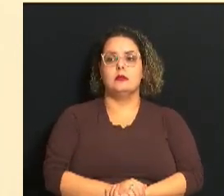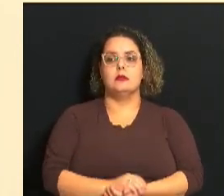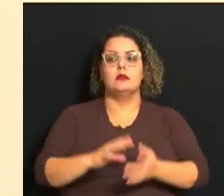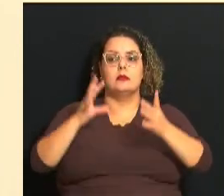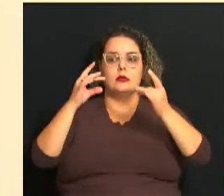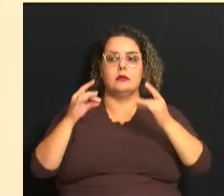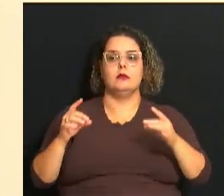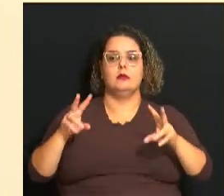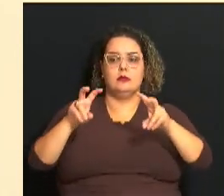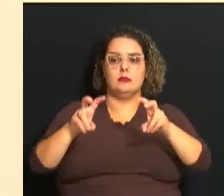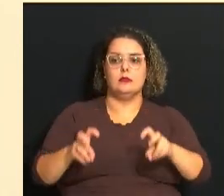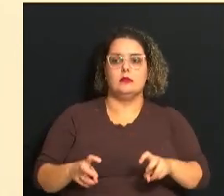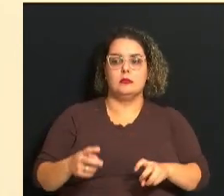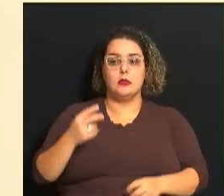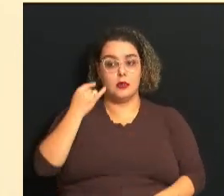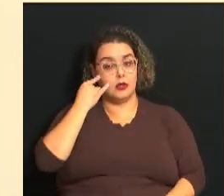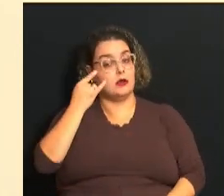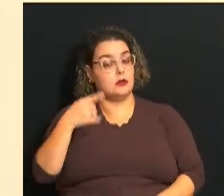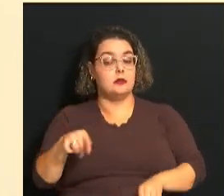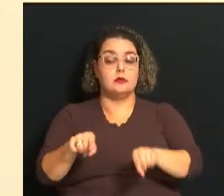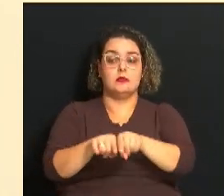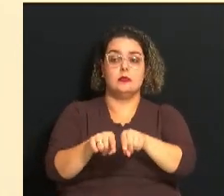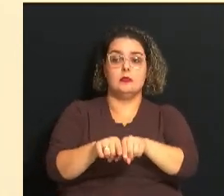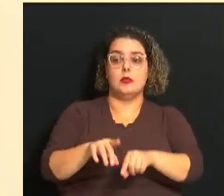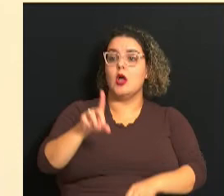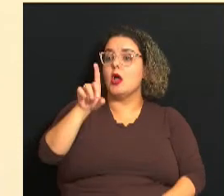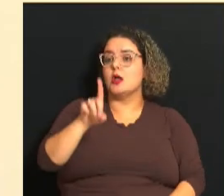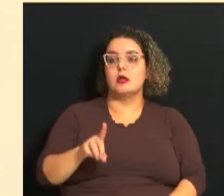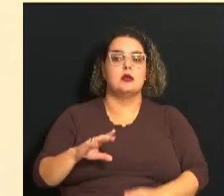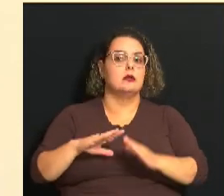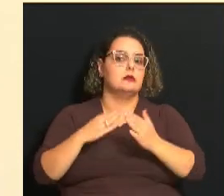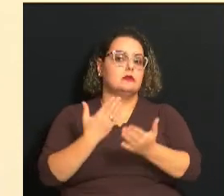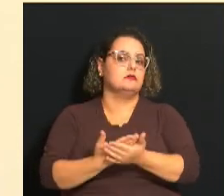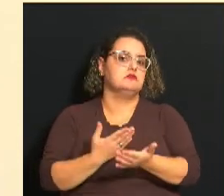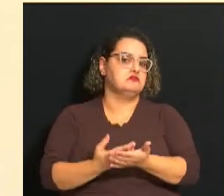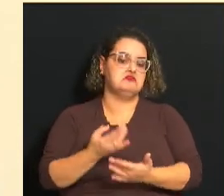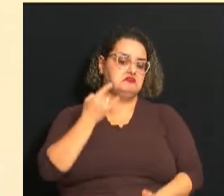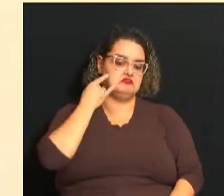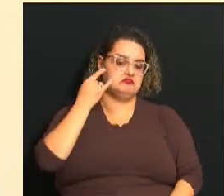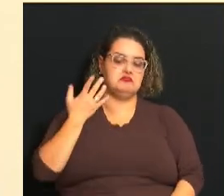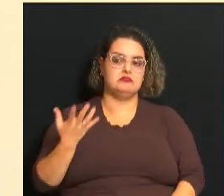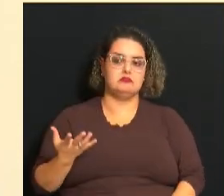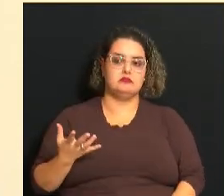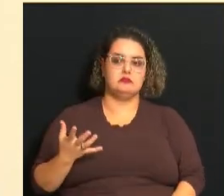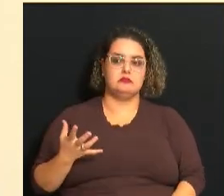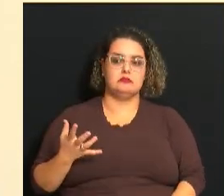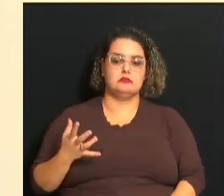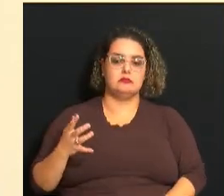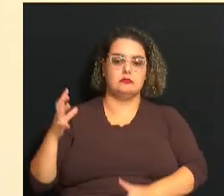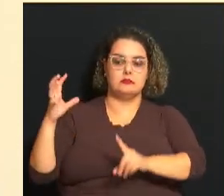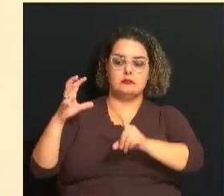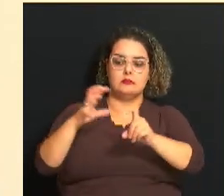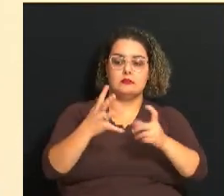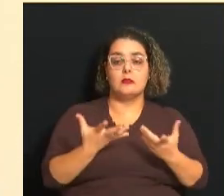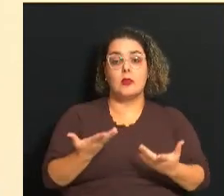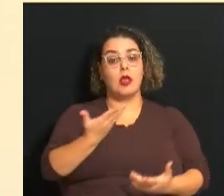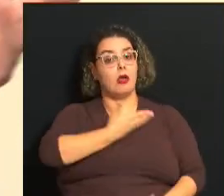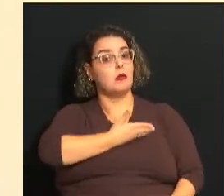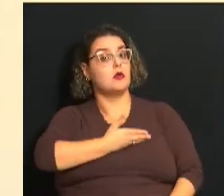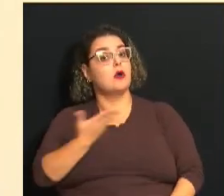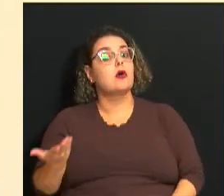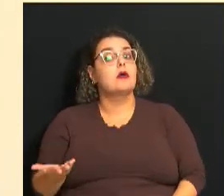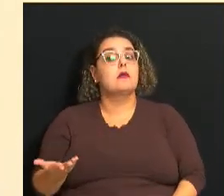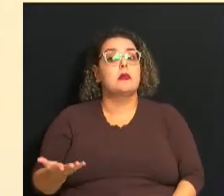temas a intencionalidade também provavelmente a direção daquela escola não tem intenção de constranger ninguém é muito amigona mas infelizmente o estado